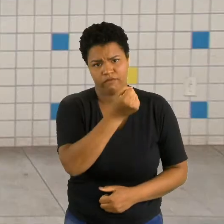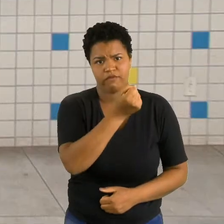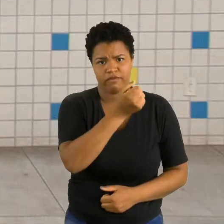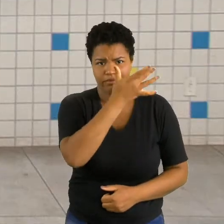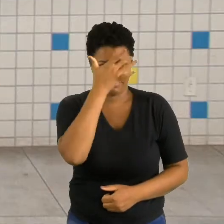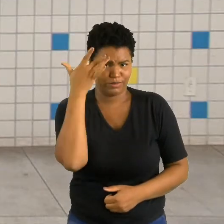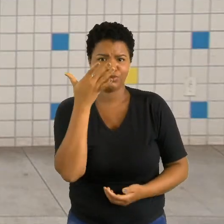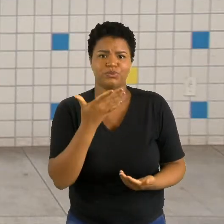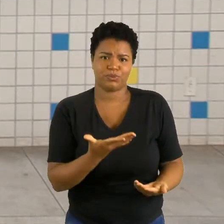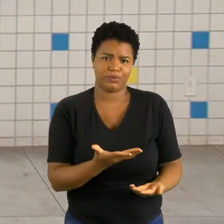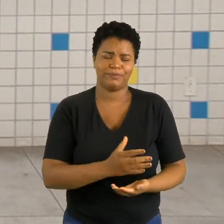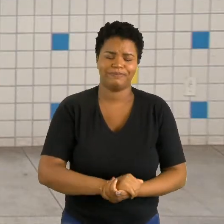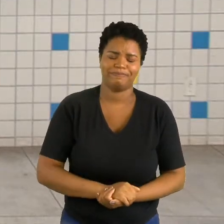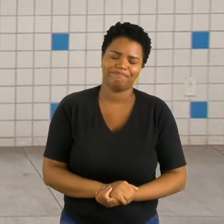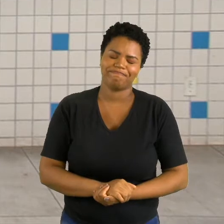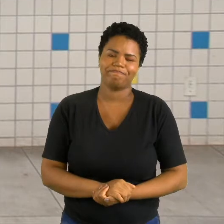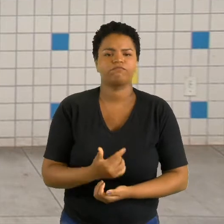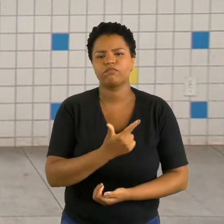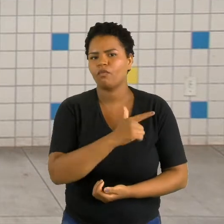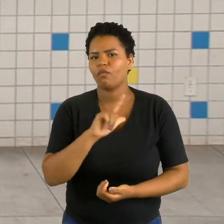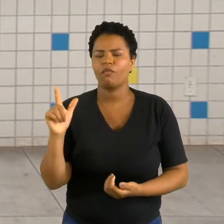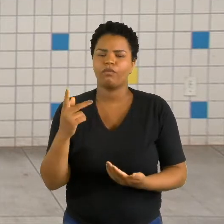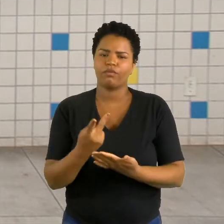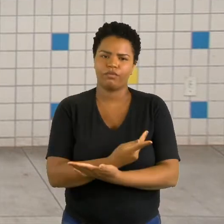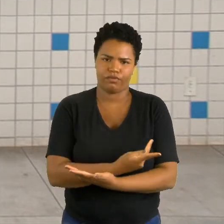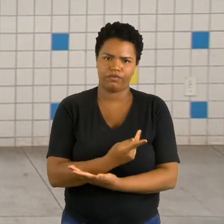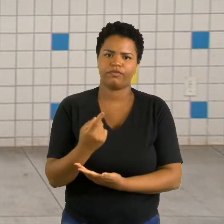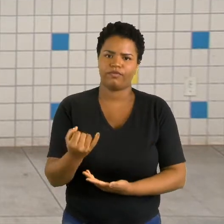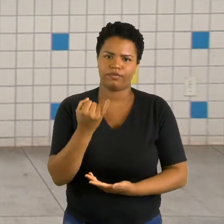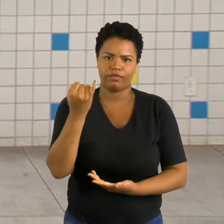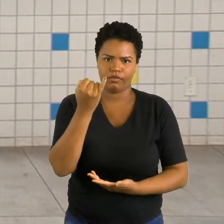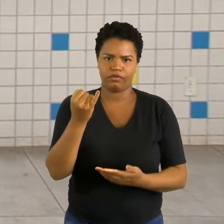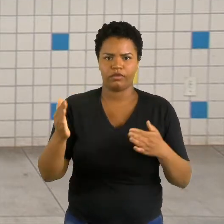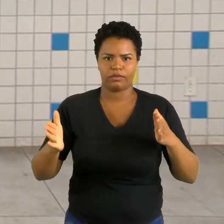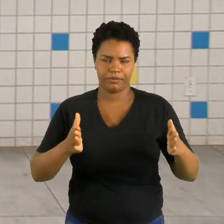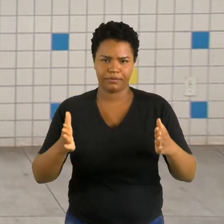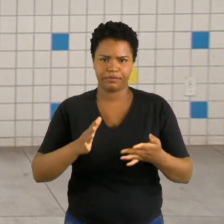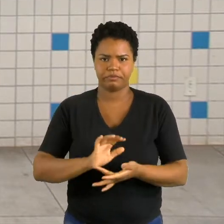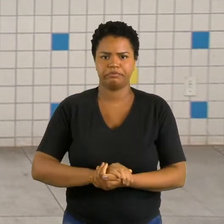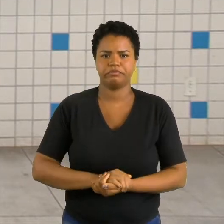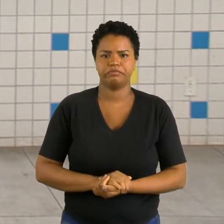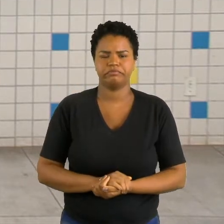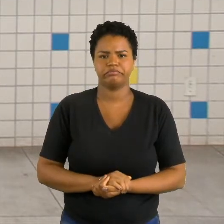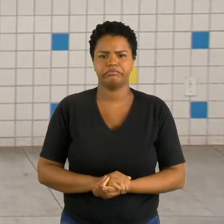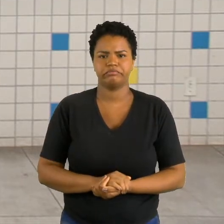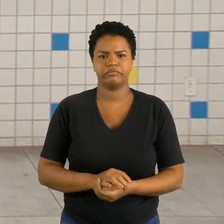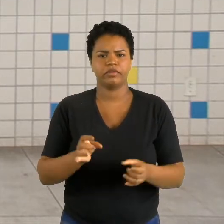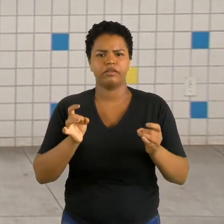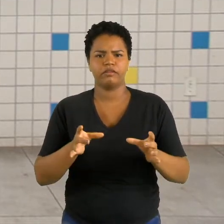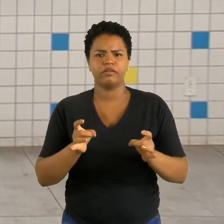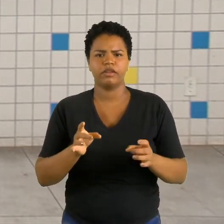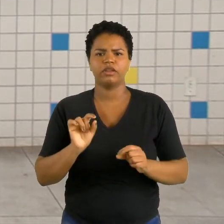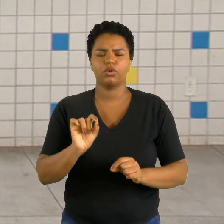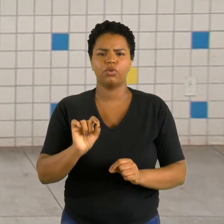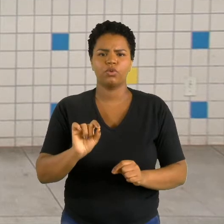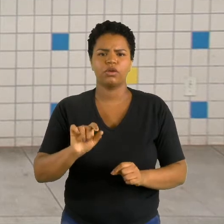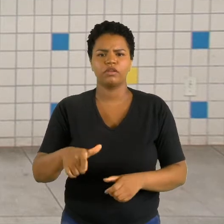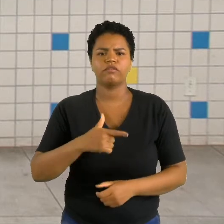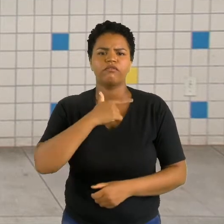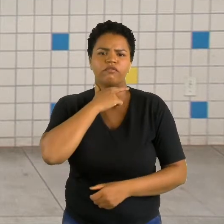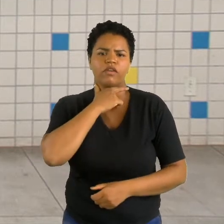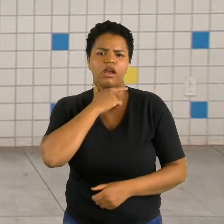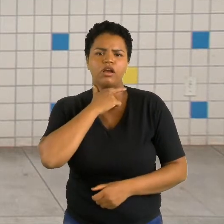Outro fato também, destacando sobre a corrupção da igreja daquele período, era a venda de cargos eclesiásticos.